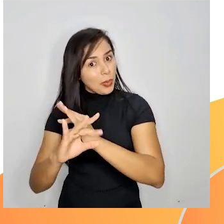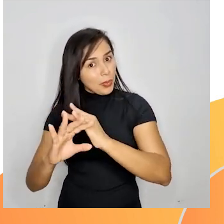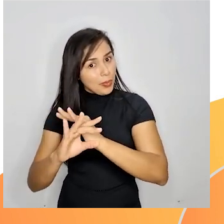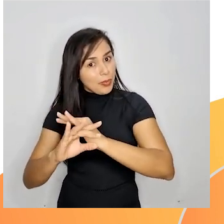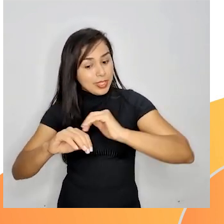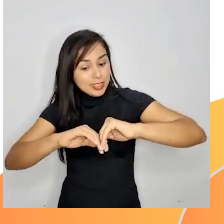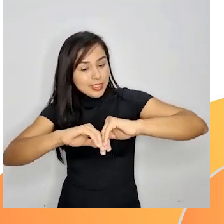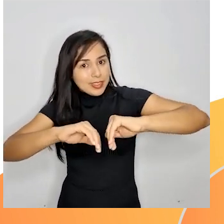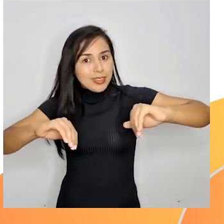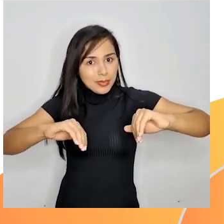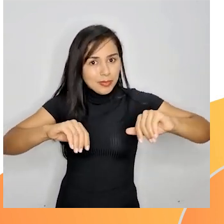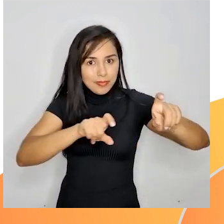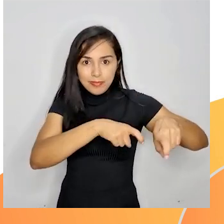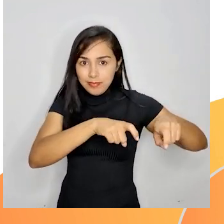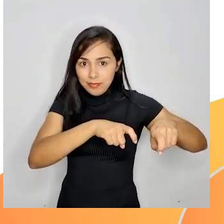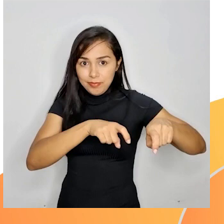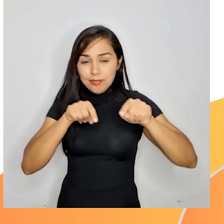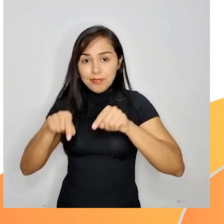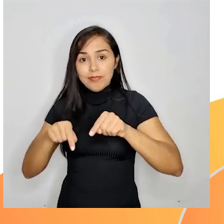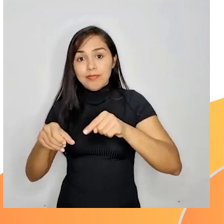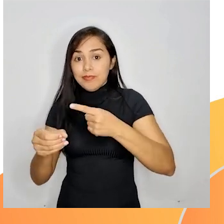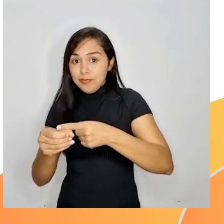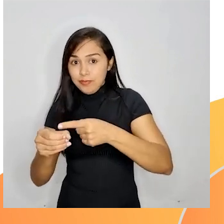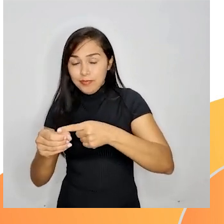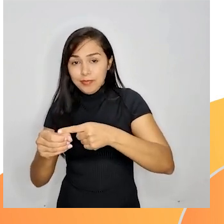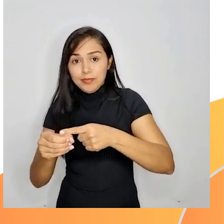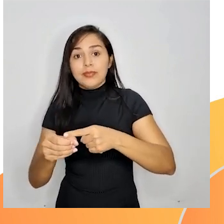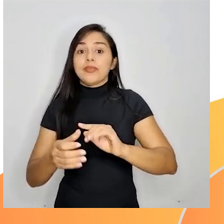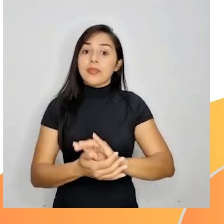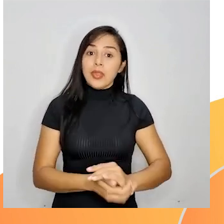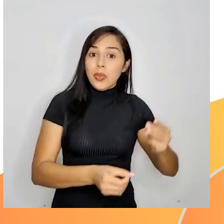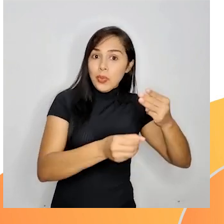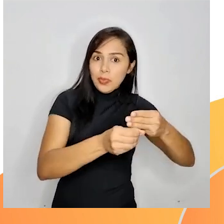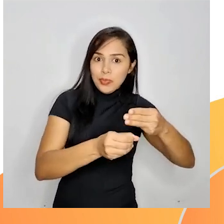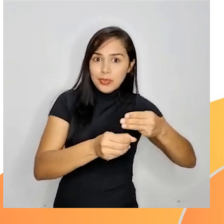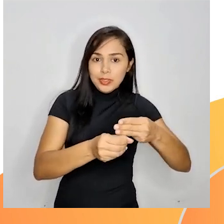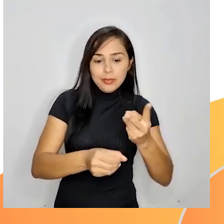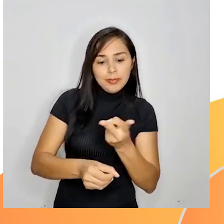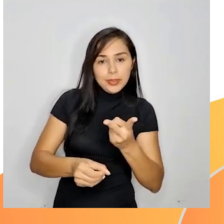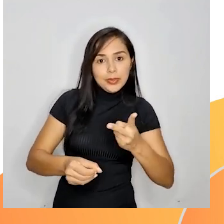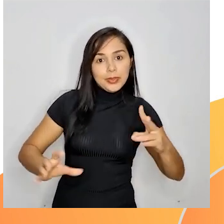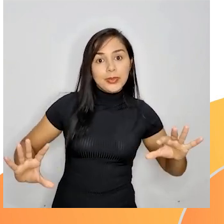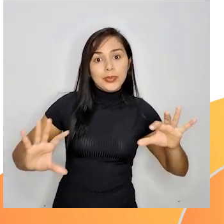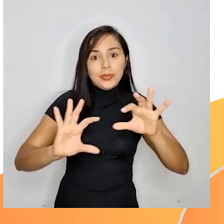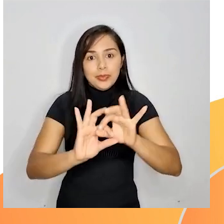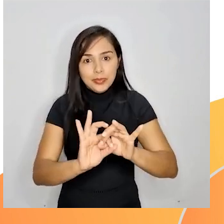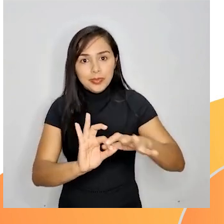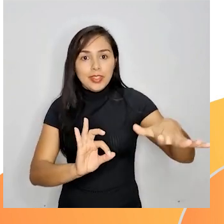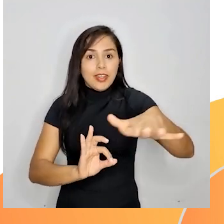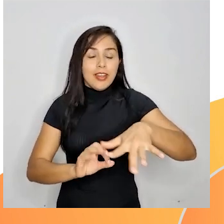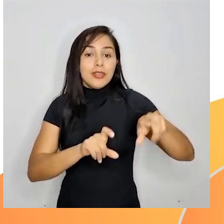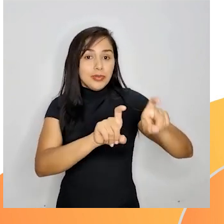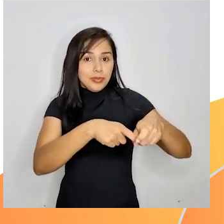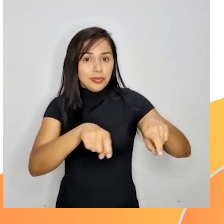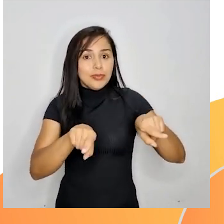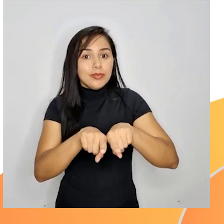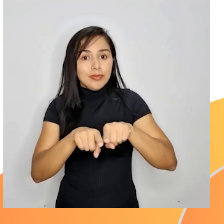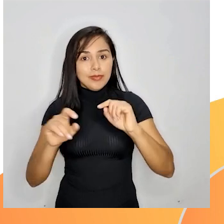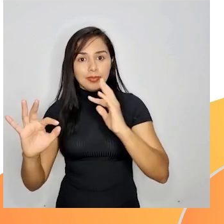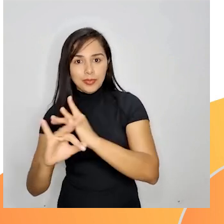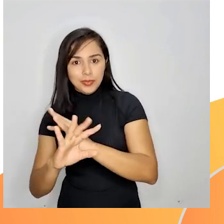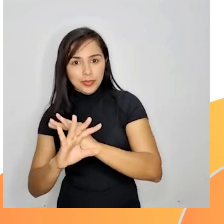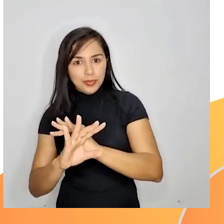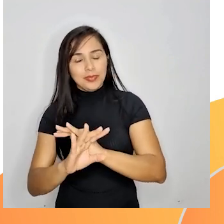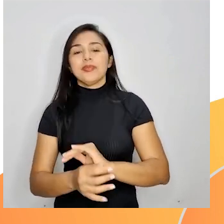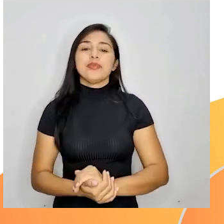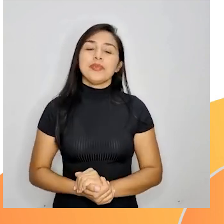e município é a área urbana e a área rural. Agora que nós aprendemos o que é